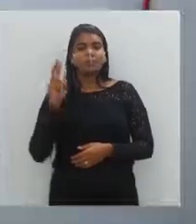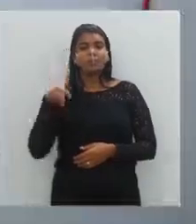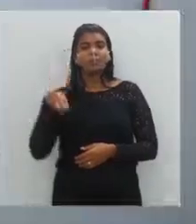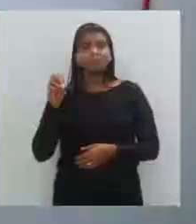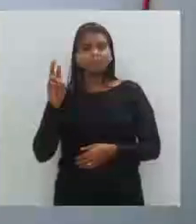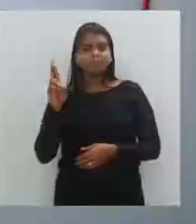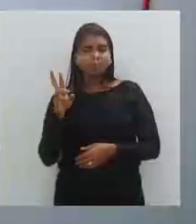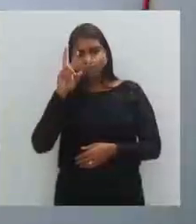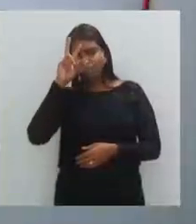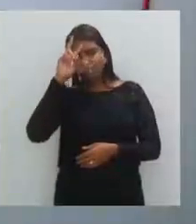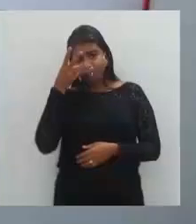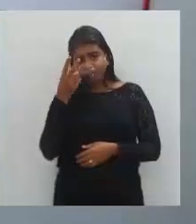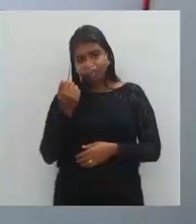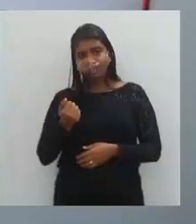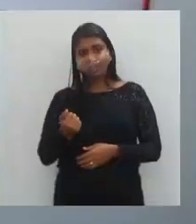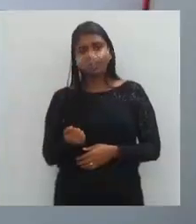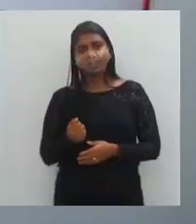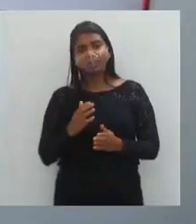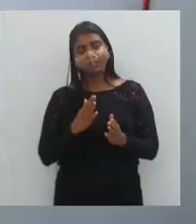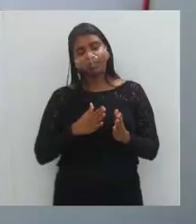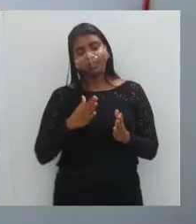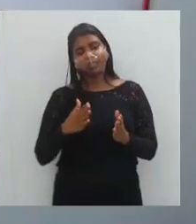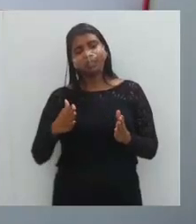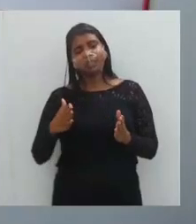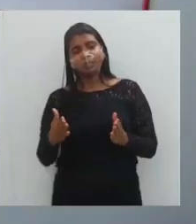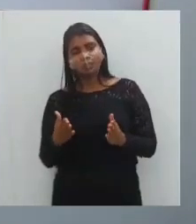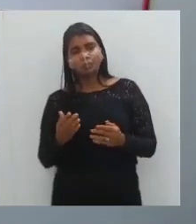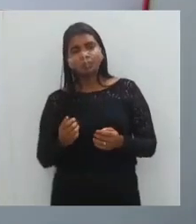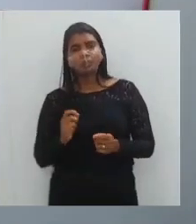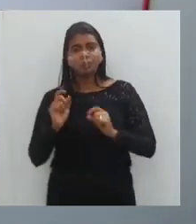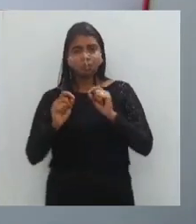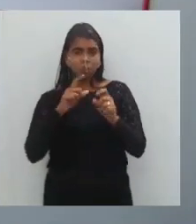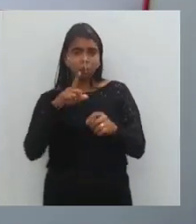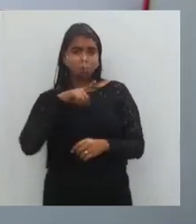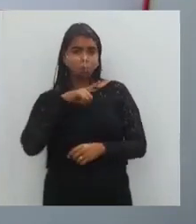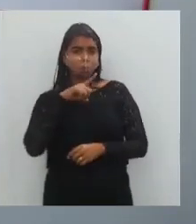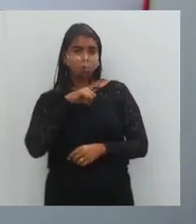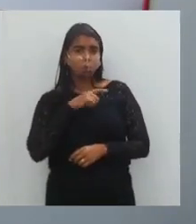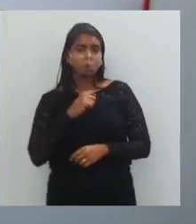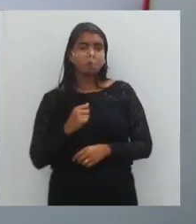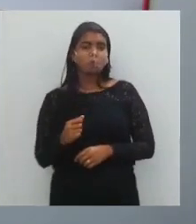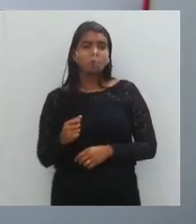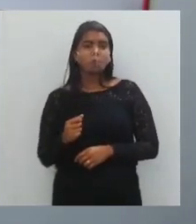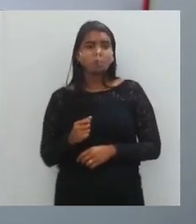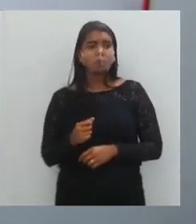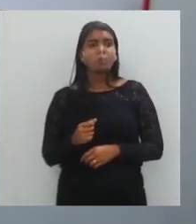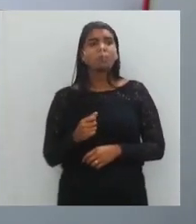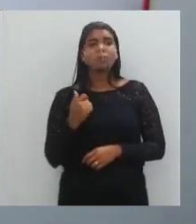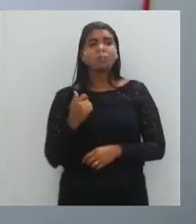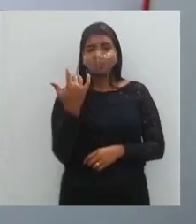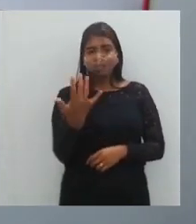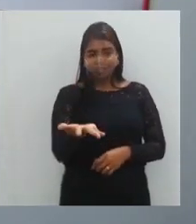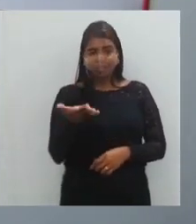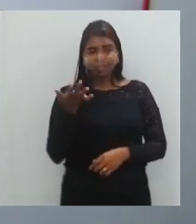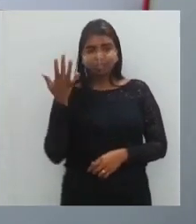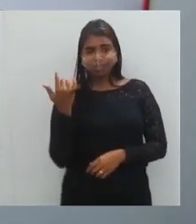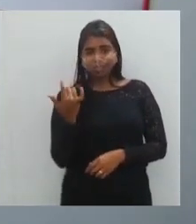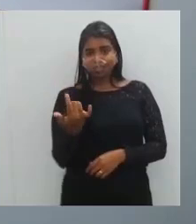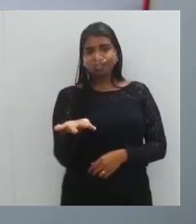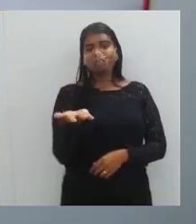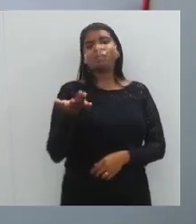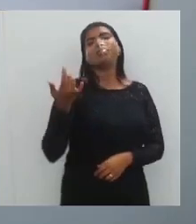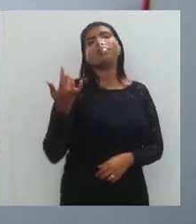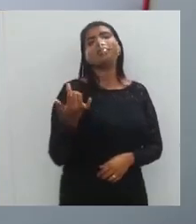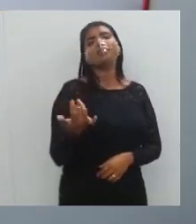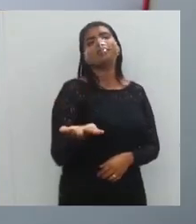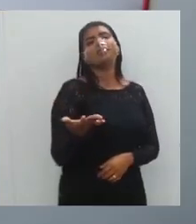forte, tá? Então é desse período que temos o que? O Super-Homem, o personagem que marca o